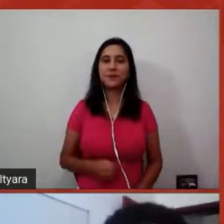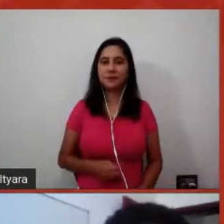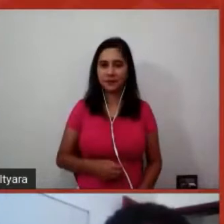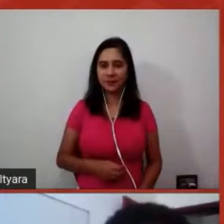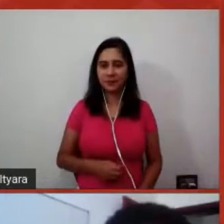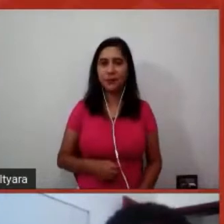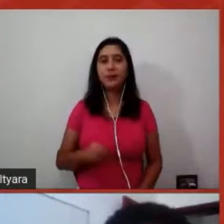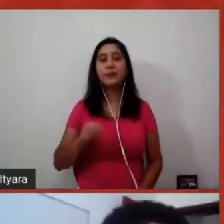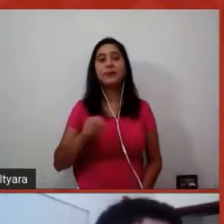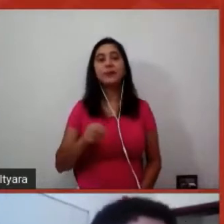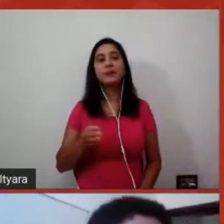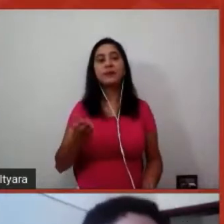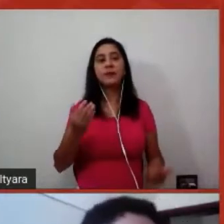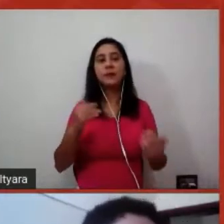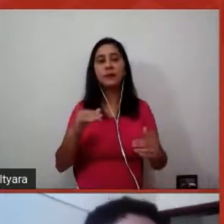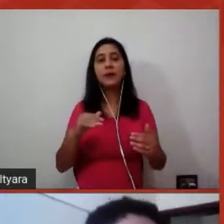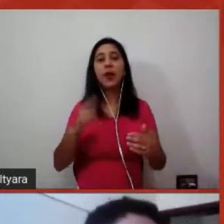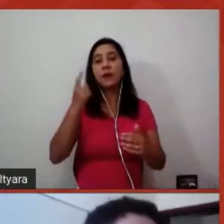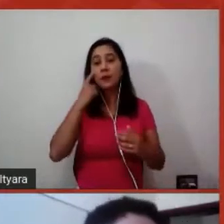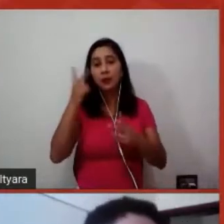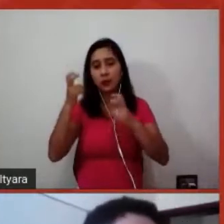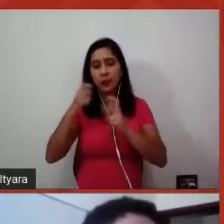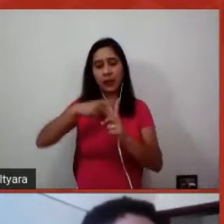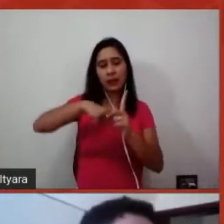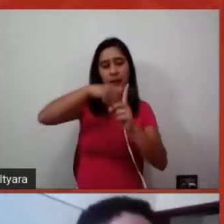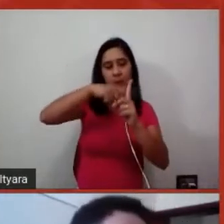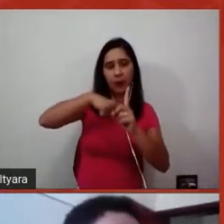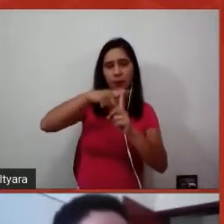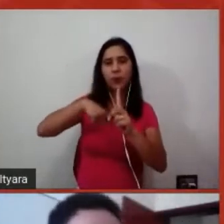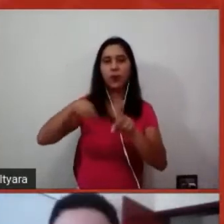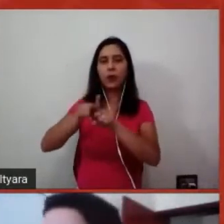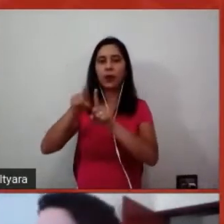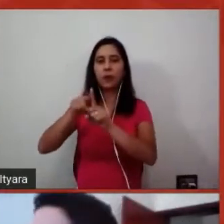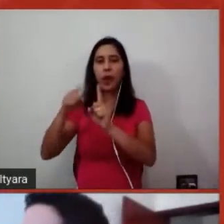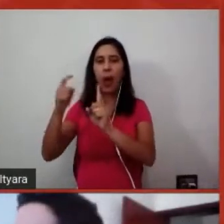Note e adote, considere temperatura e pressão ambientes.